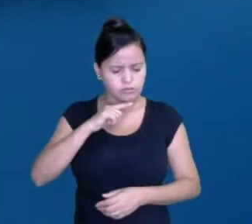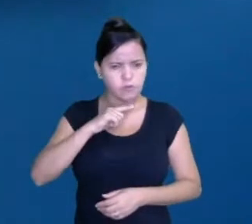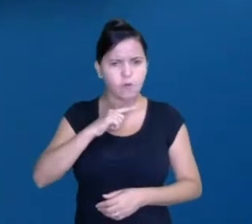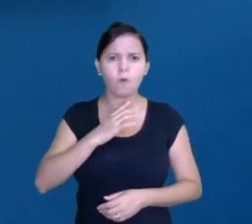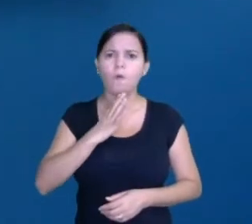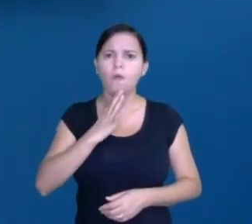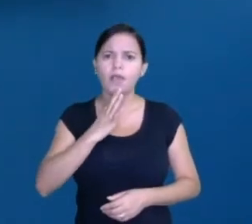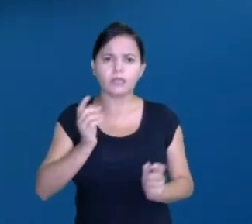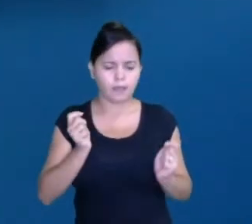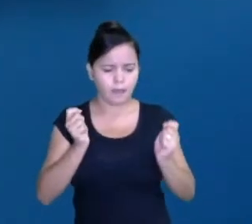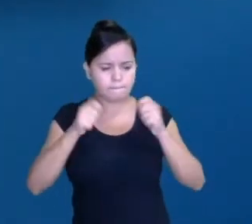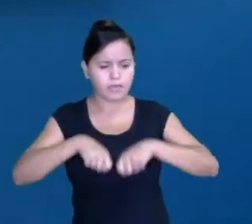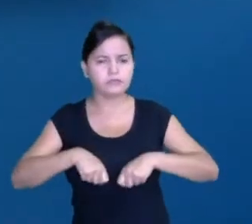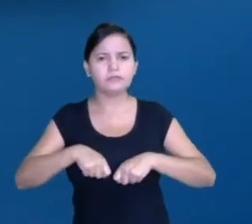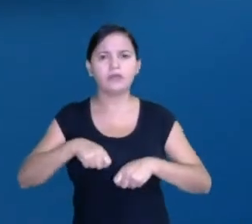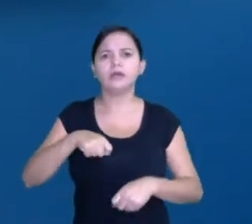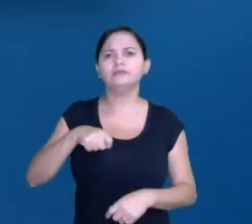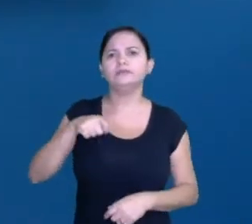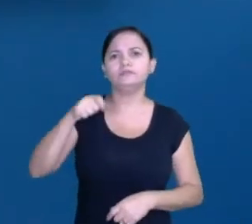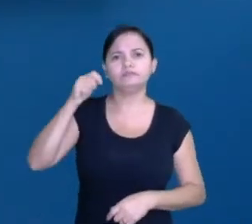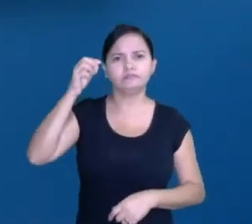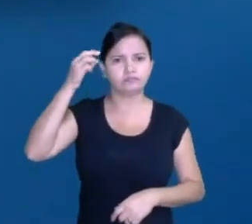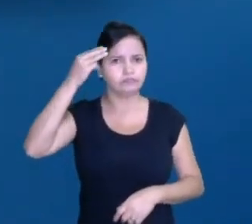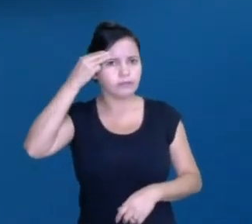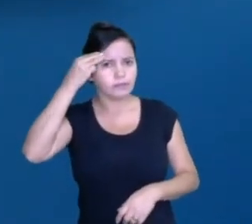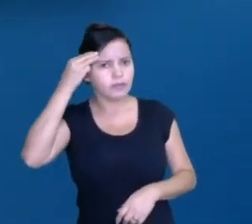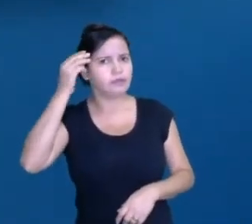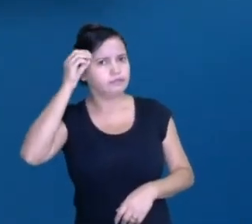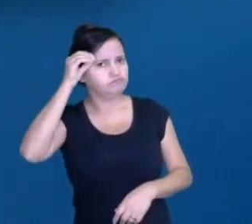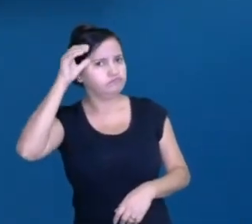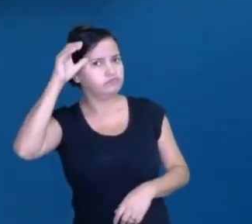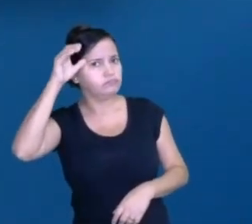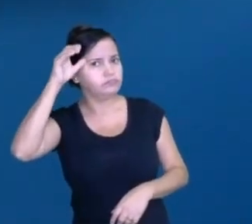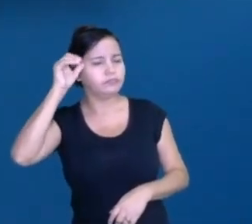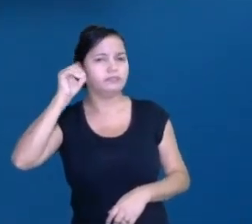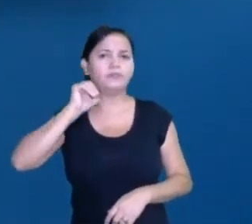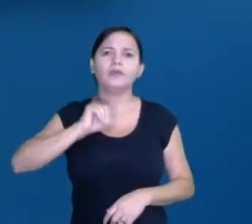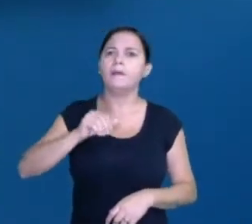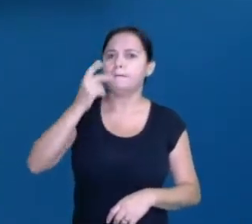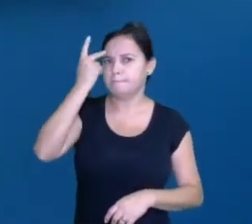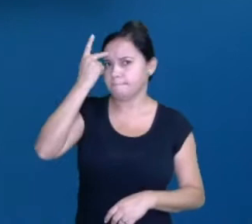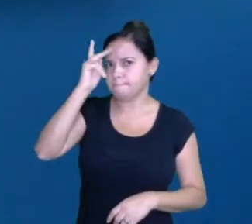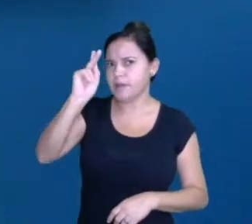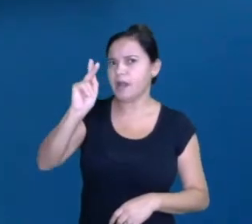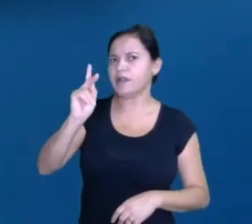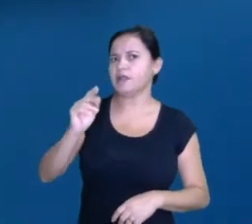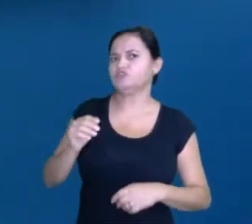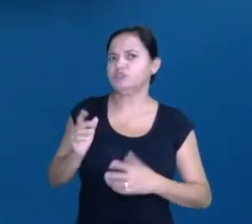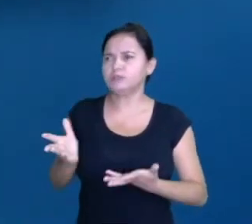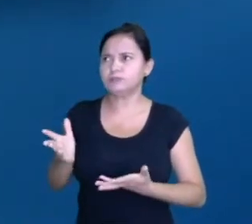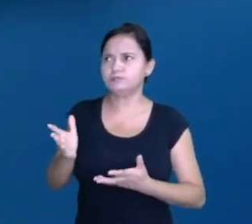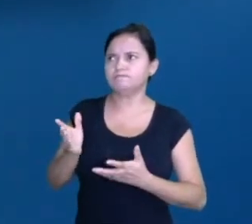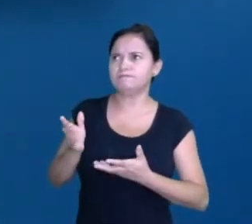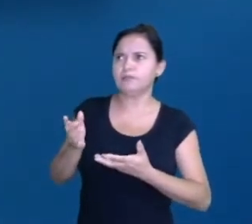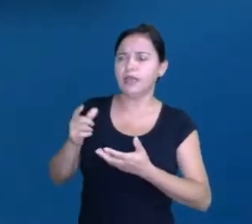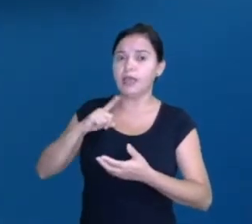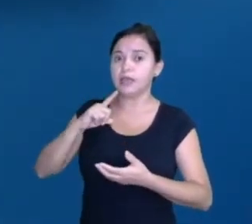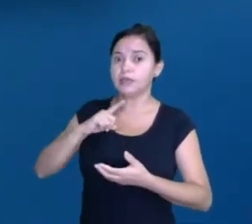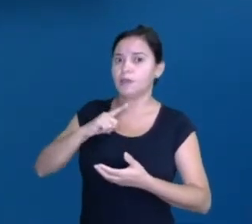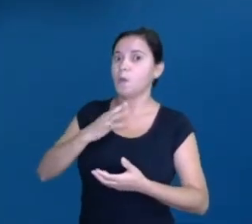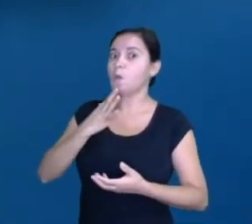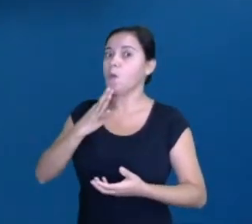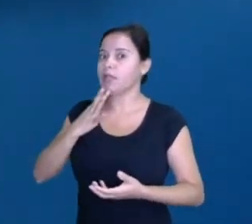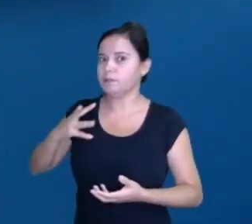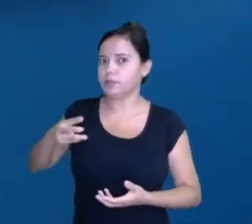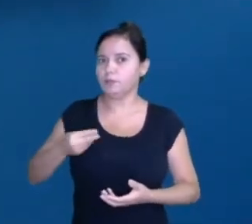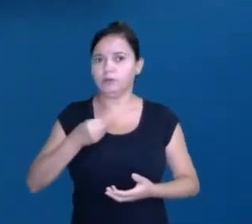nossa capacidade intelectual. É aquela ideia de sair do reino da necessidade e caminhar para o reino da liberdade, de fazer as inferências, de fazer